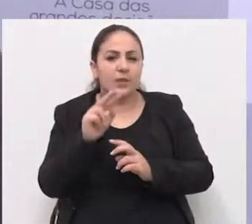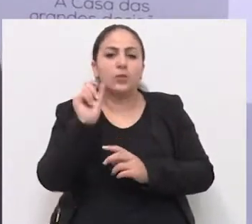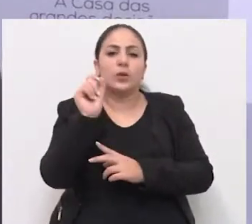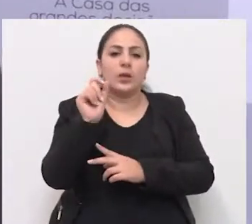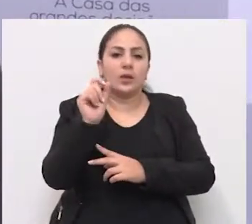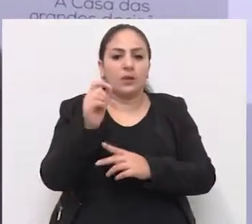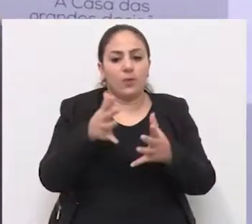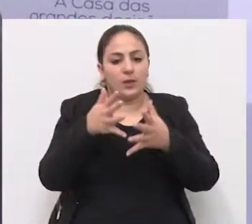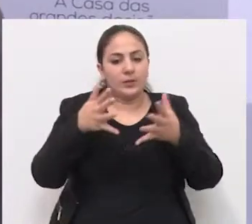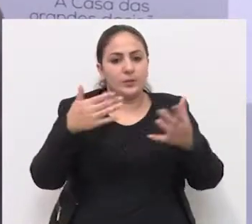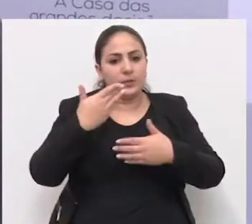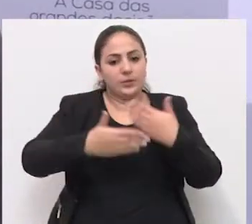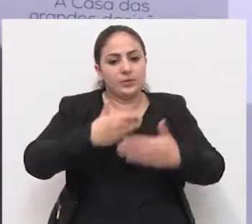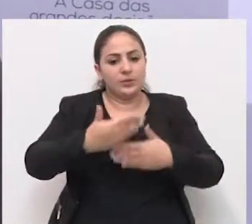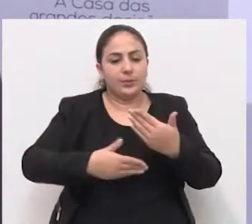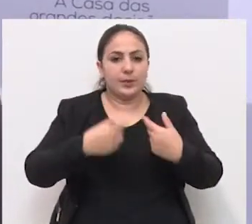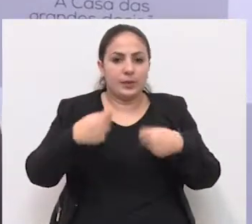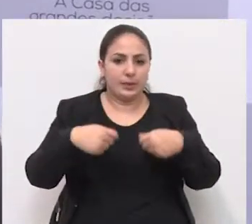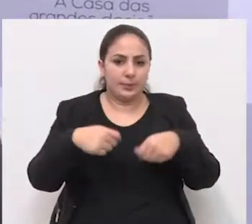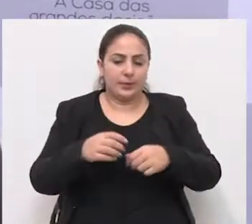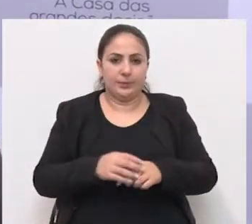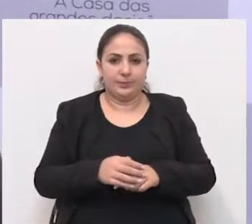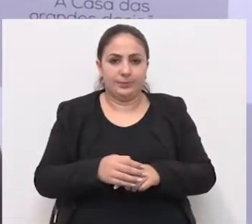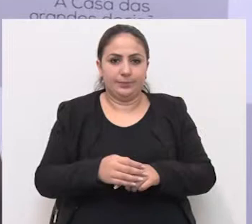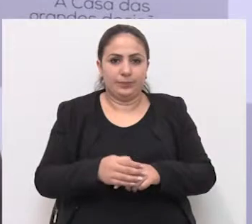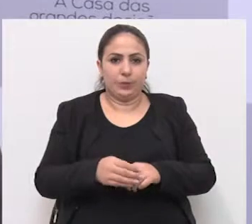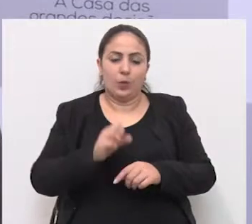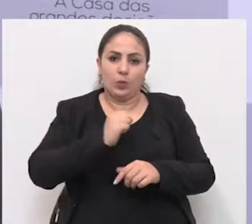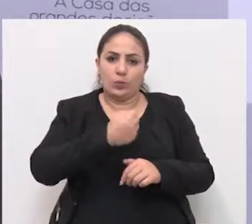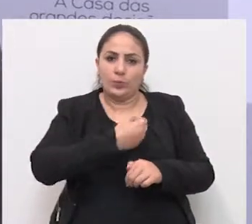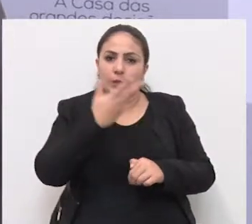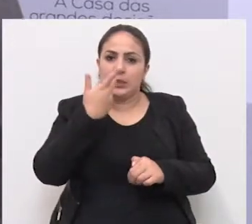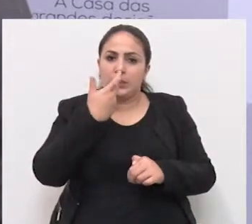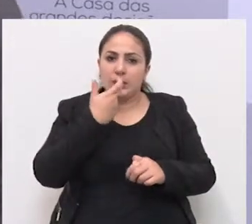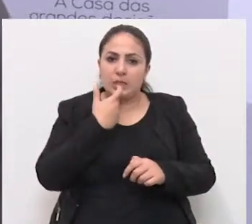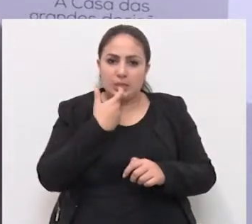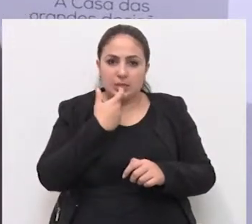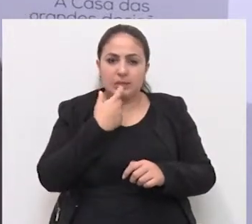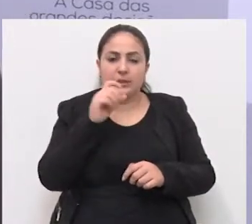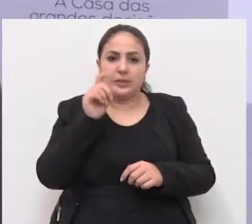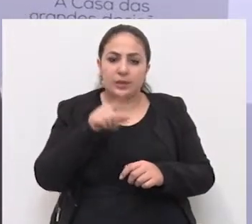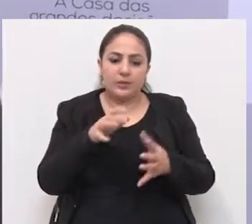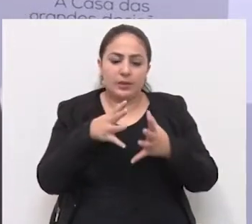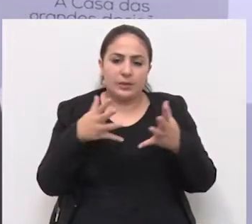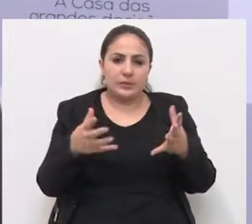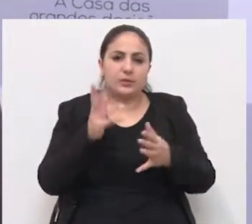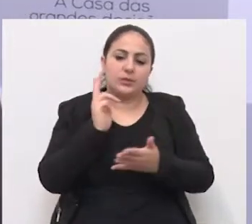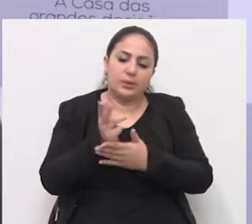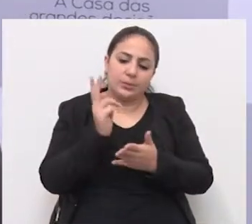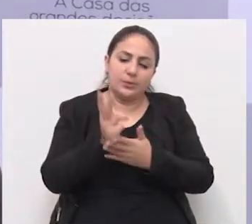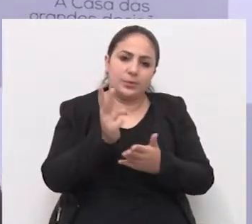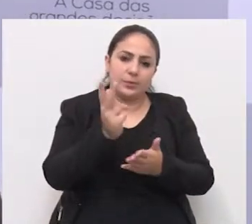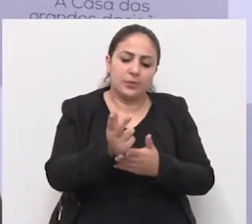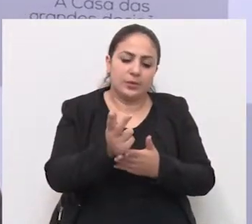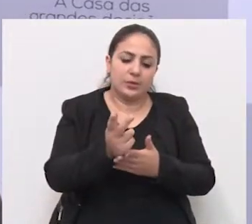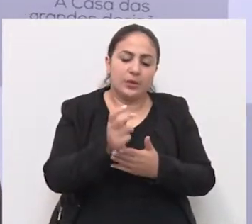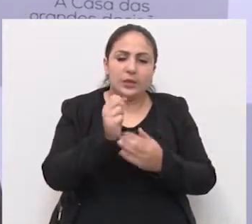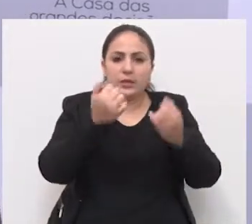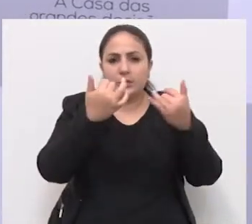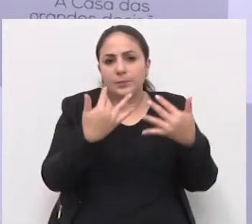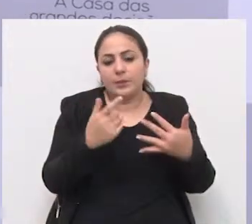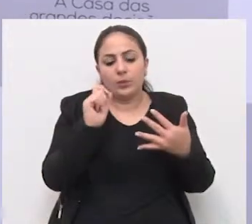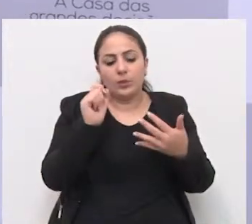levando em consideração o crescimento e desenvolvimento da demanda, ou seja, o número de crianças que vem crescendo ano a ano,